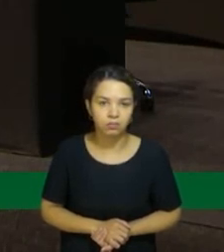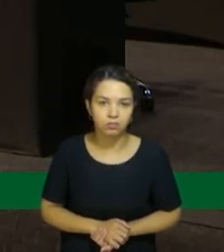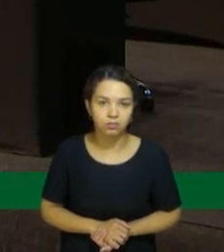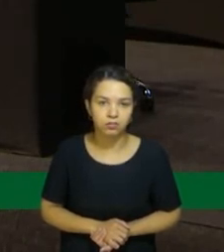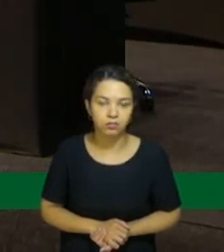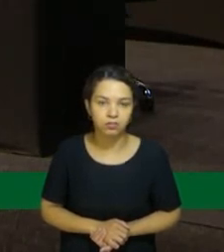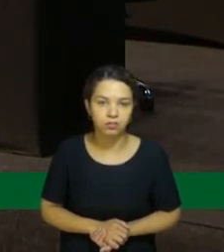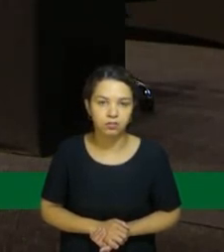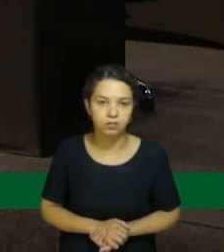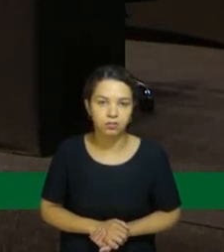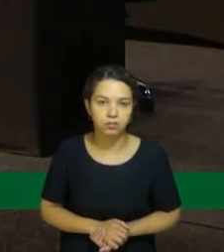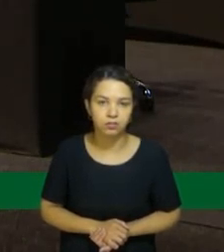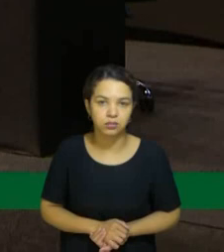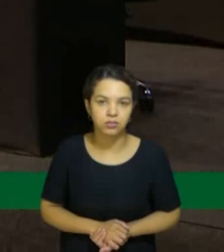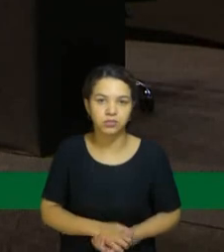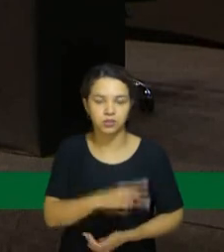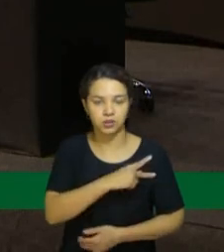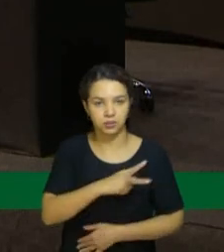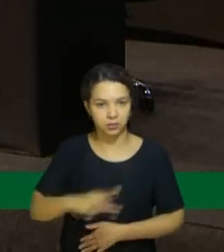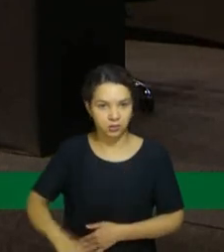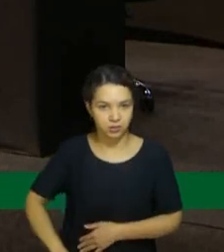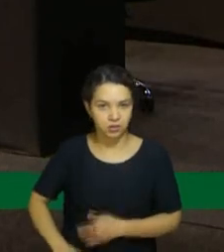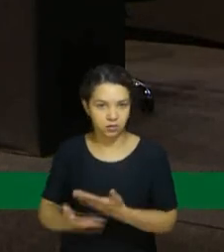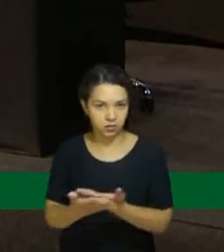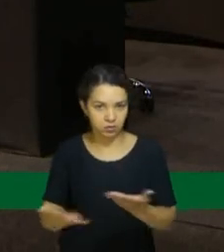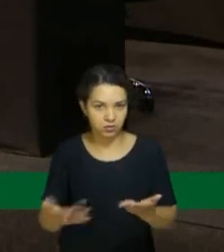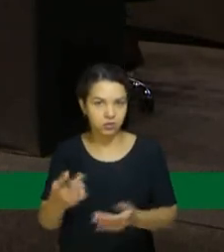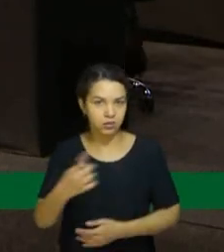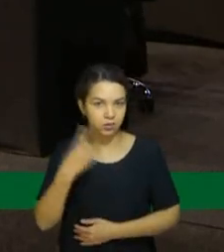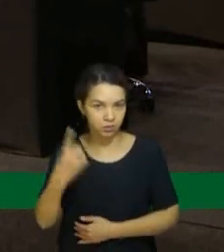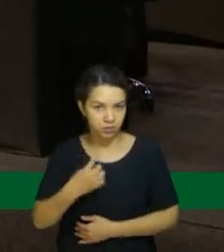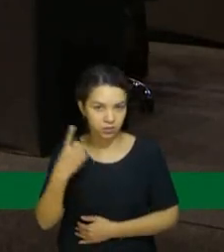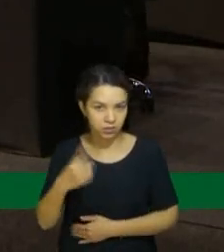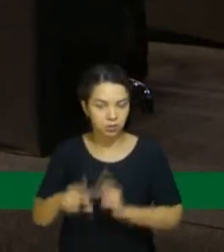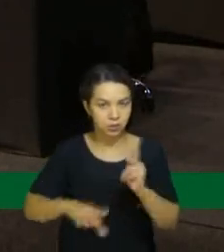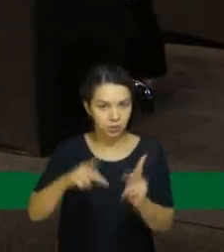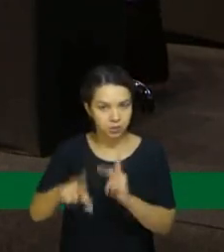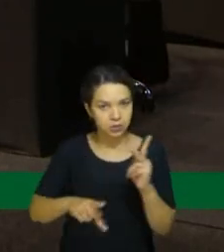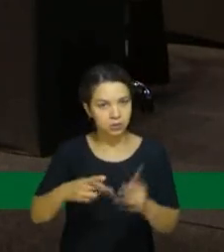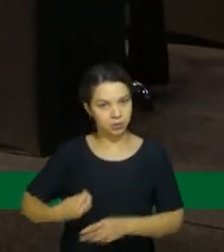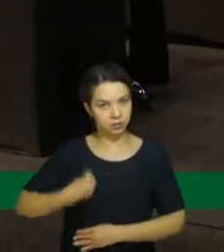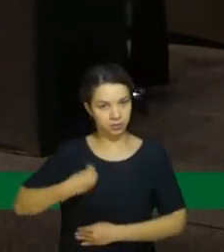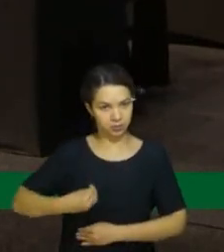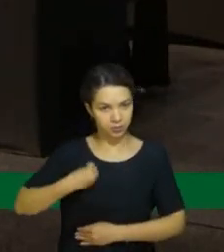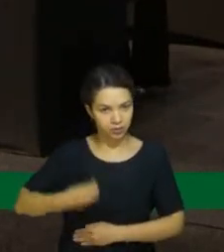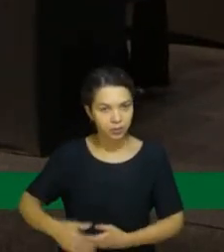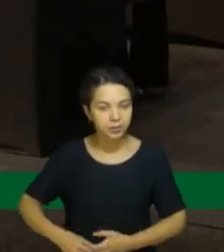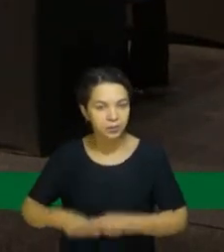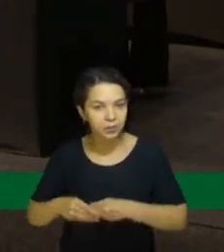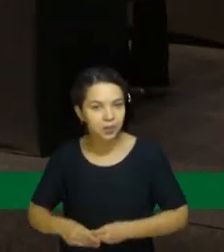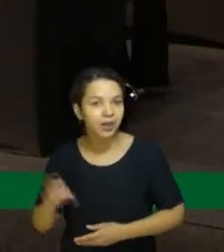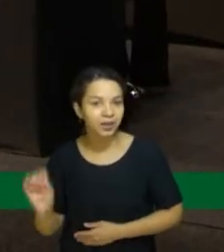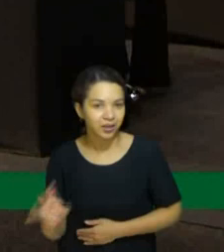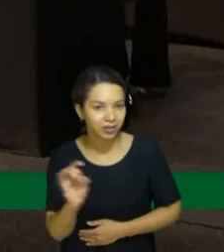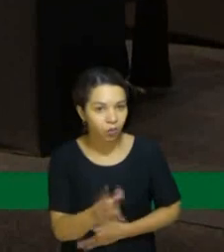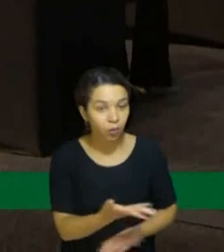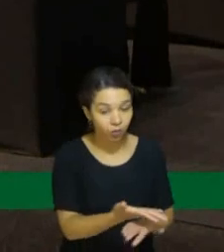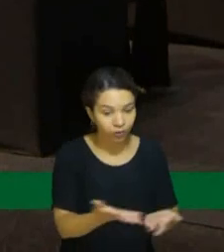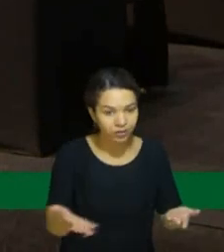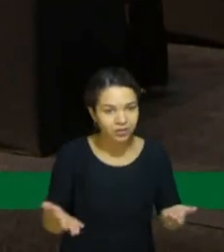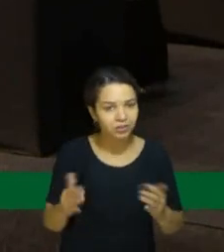obrigado senhor presidente colegas deputados deputadas Público aqui presente cumprimento a cada um de vocês autoridades já